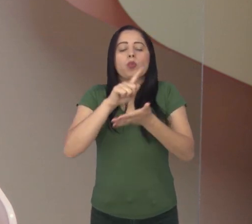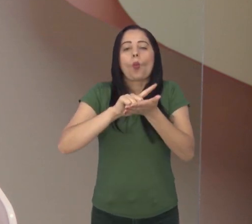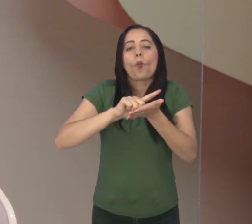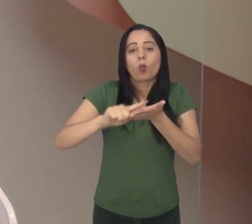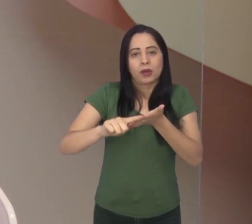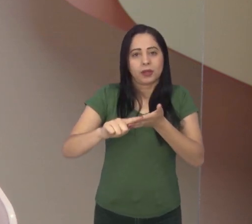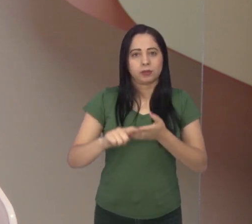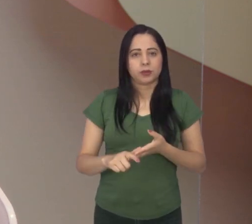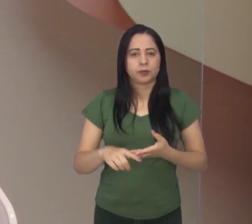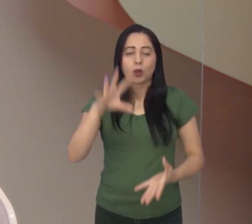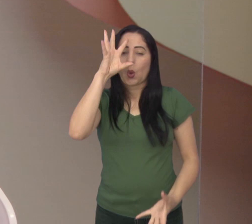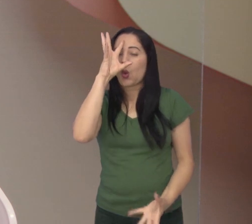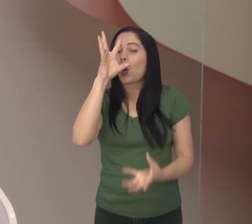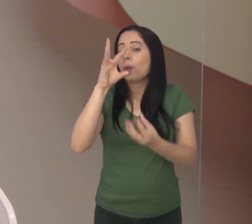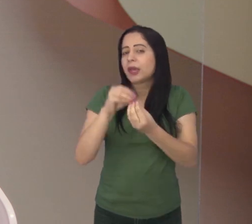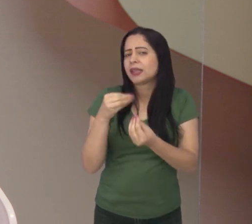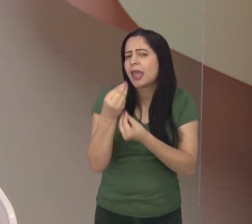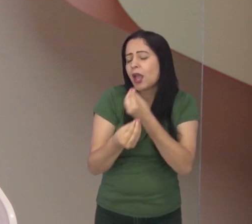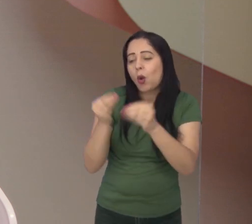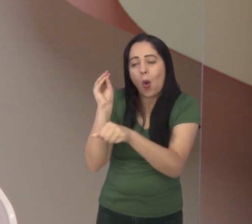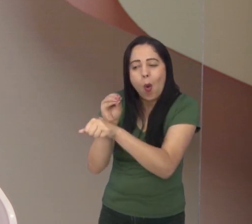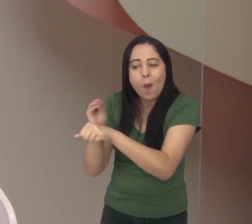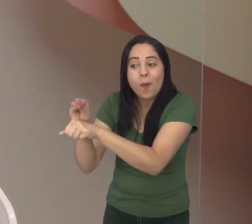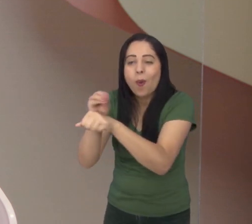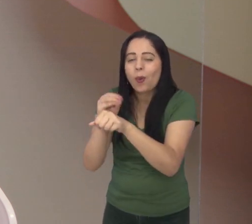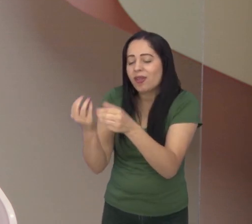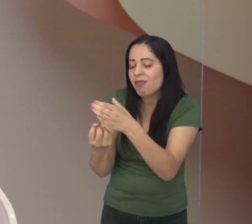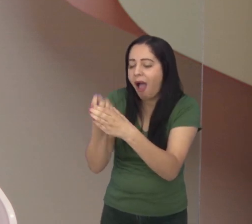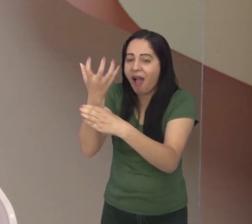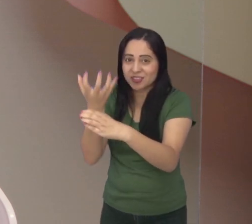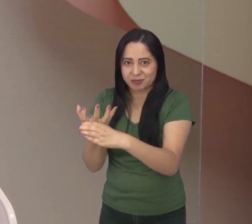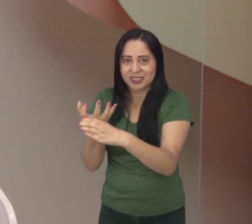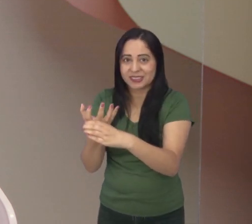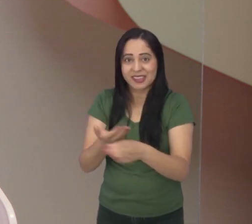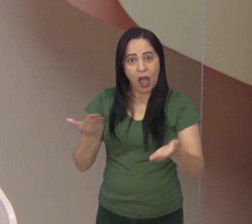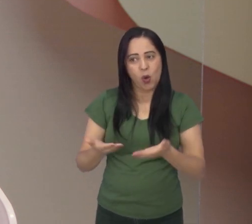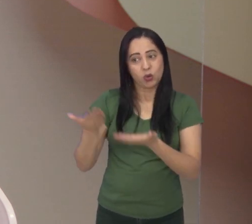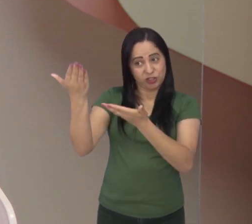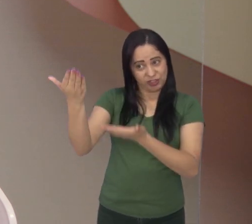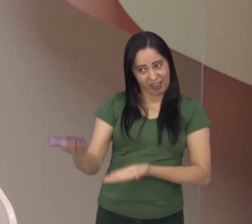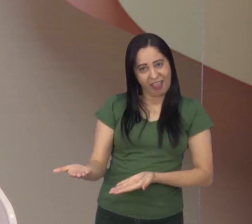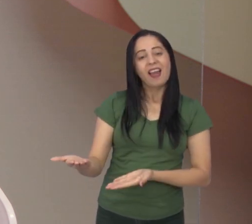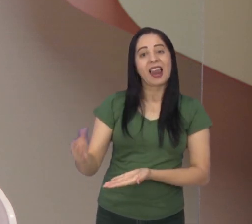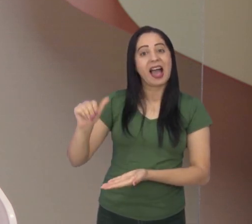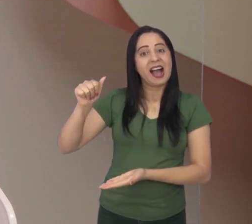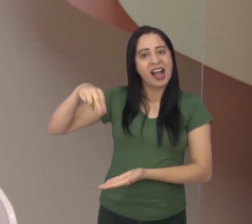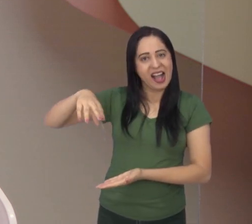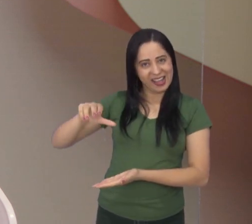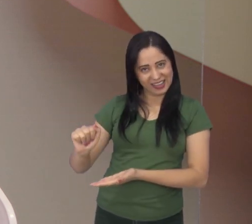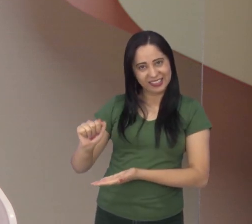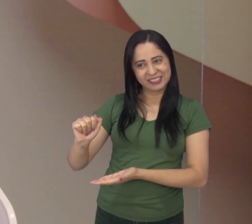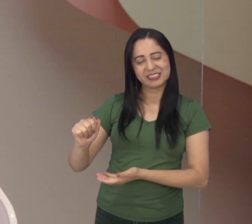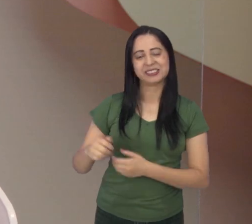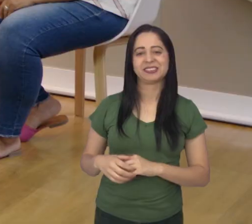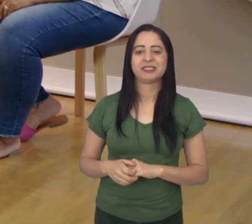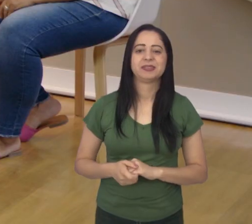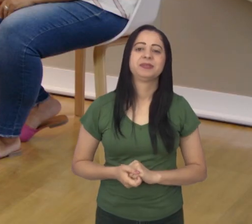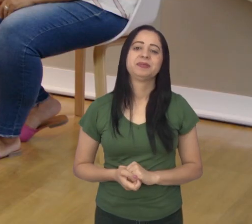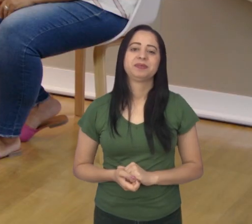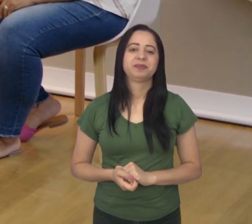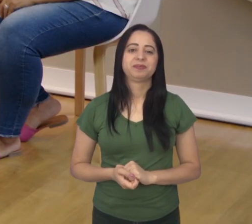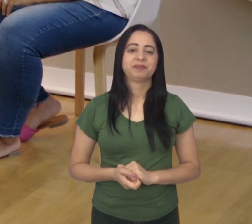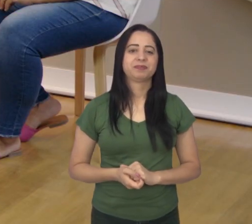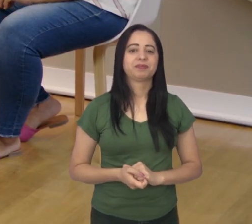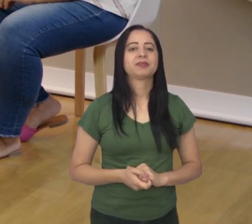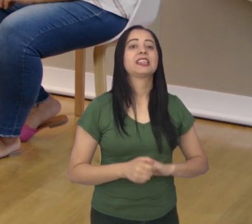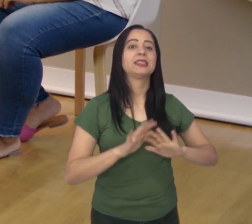como cultivar as plantinhas, o De Bem com Você de hoje recebe a engenheira agrônoma Ana Maceu. Ana, antes